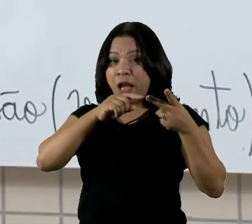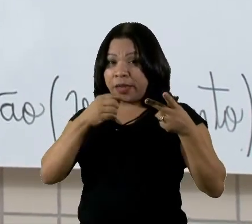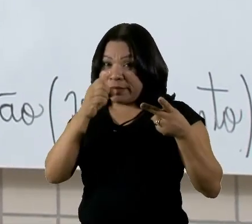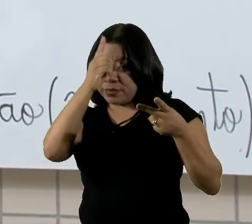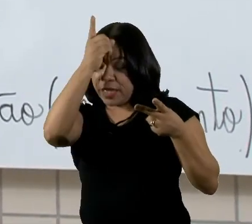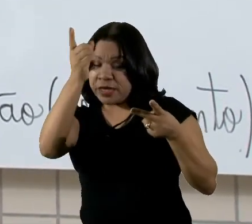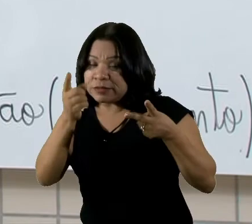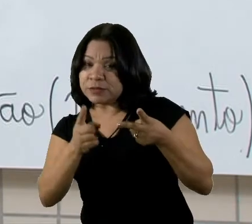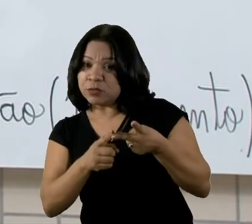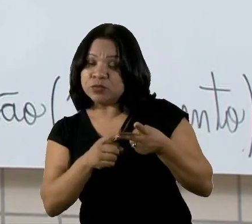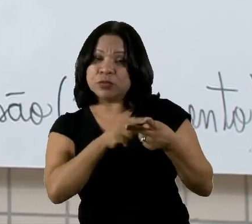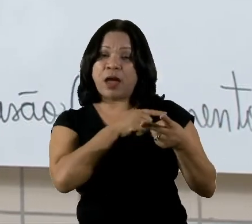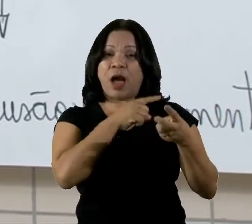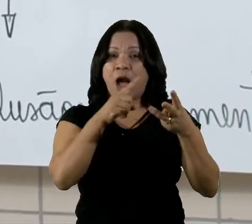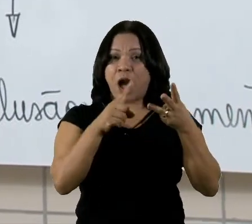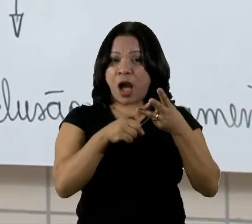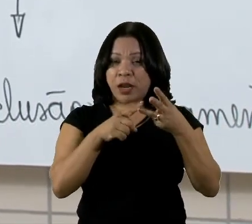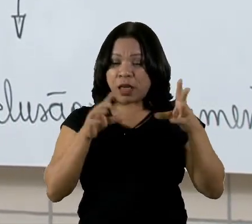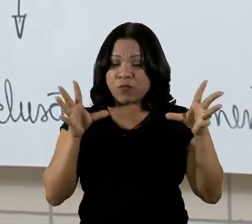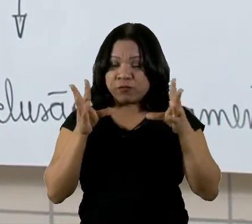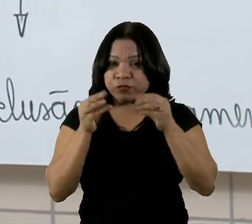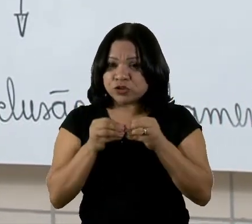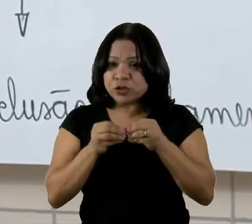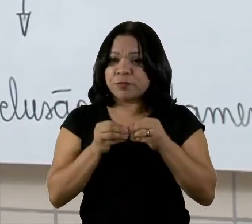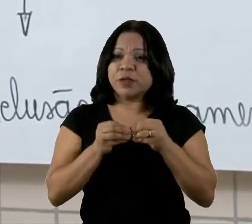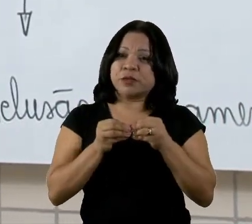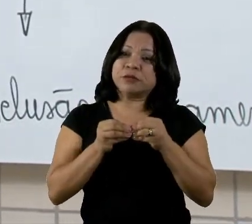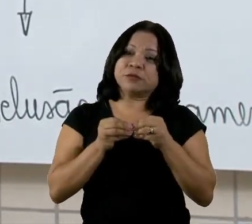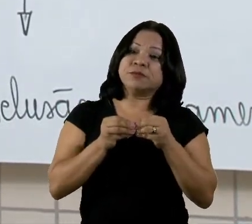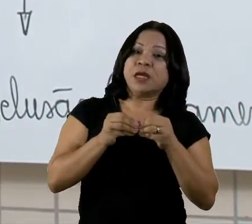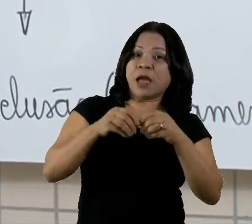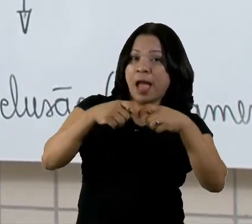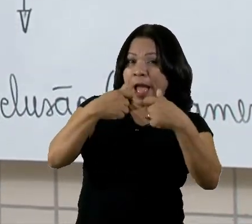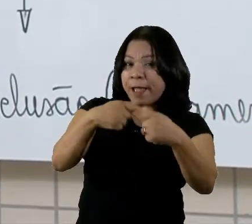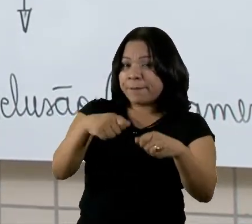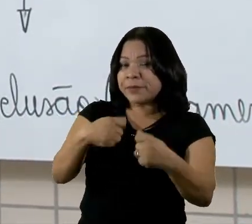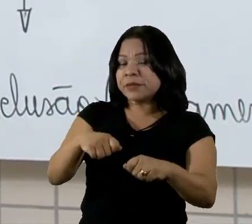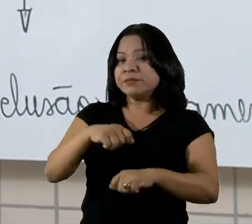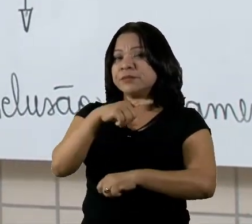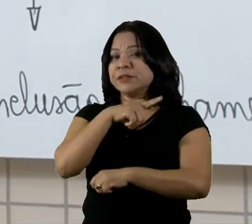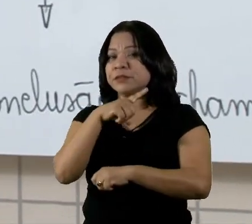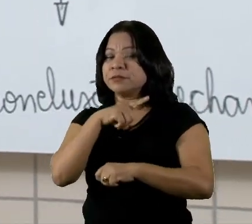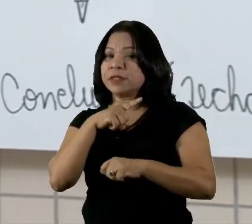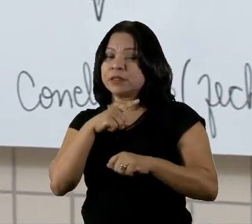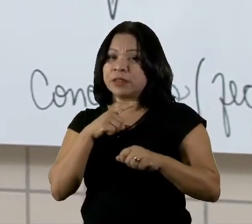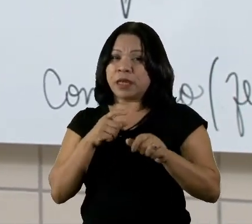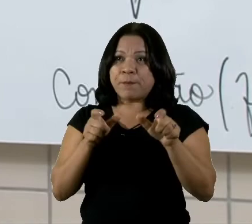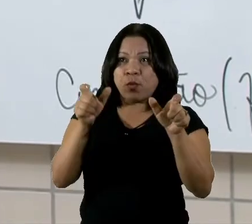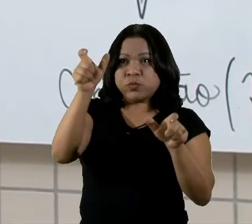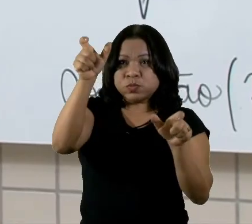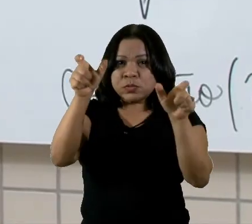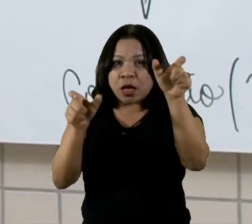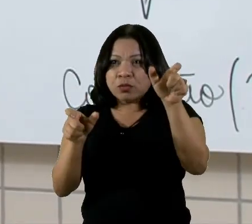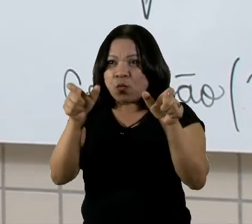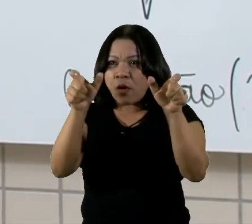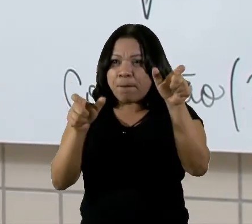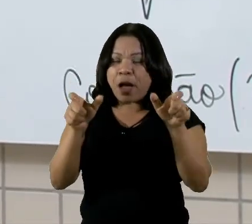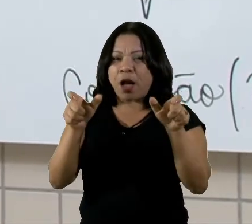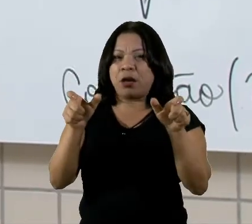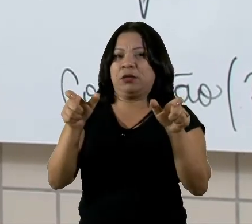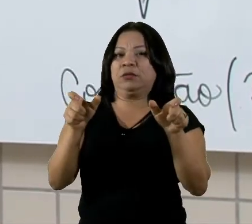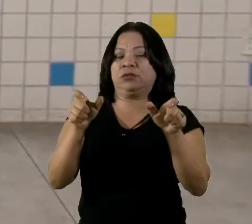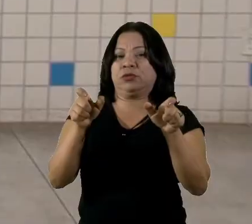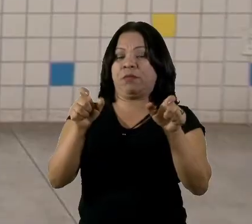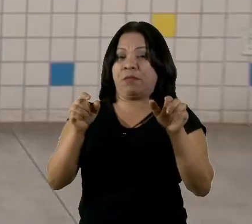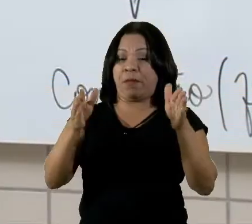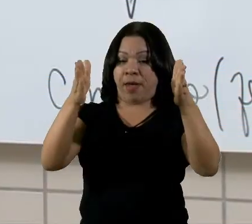o recuo, coloquem os 2 dedinhos ou então 2,5 centímetros é suficiente para marcar o início desse